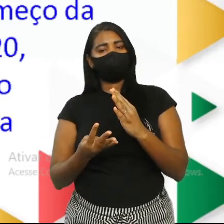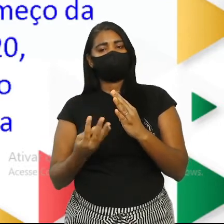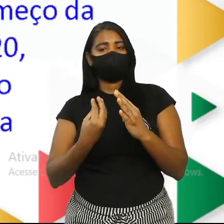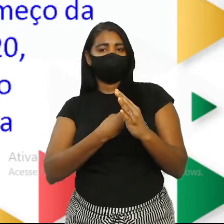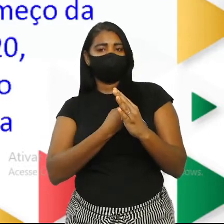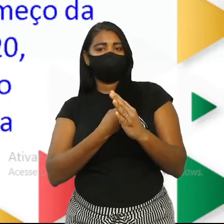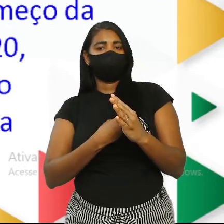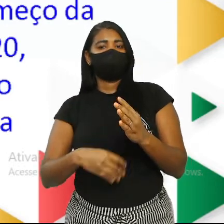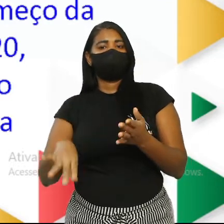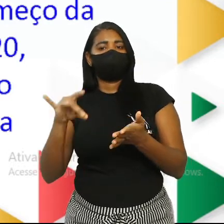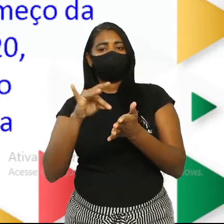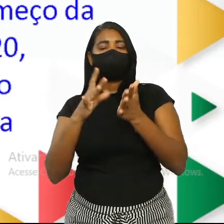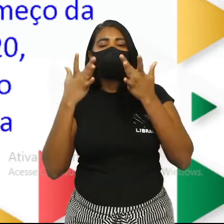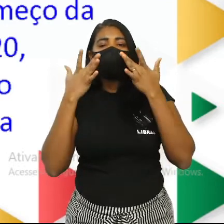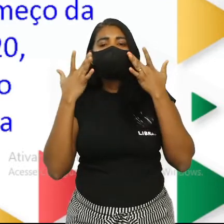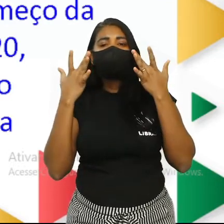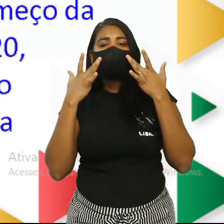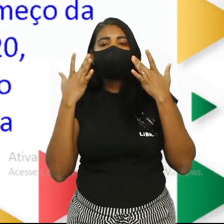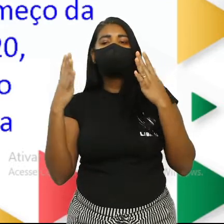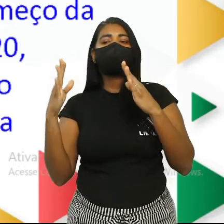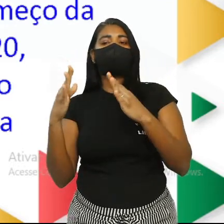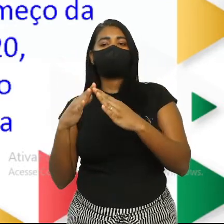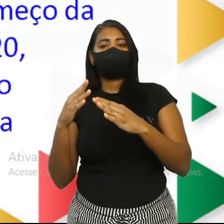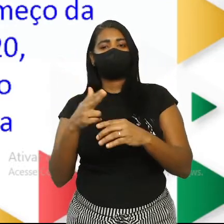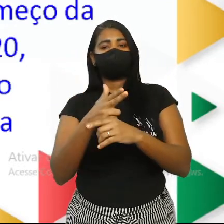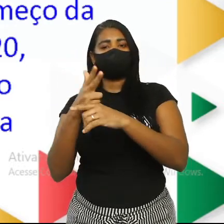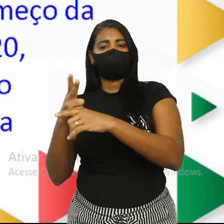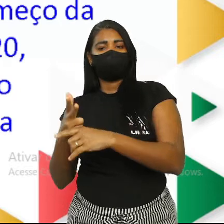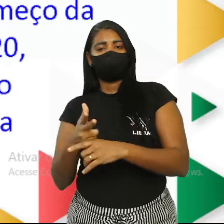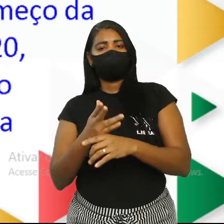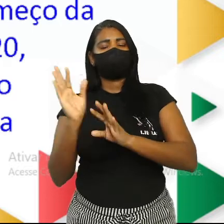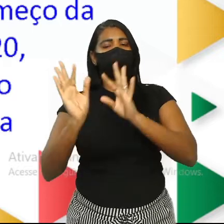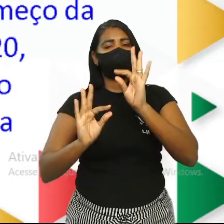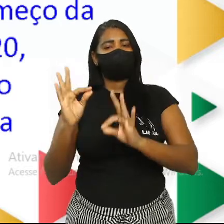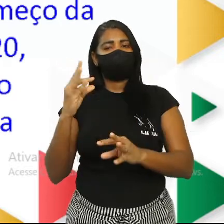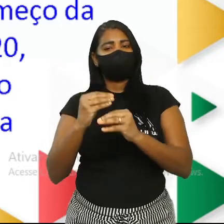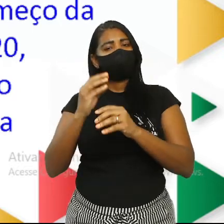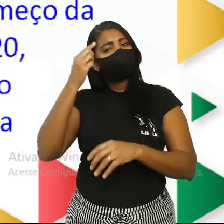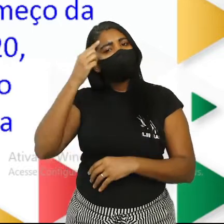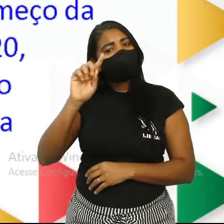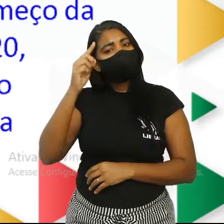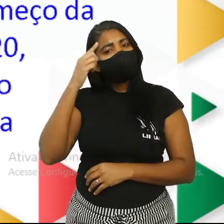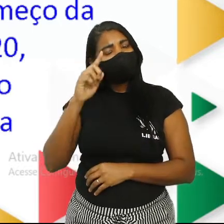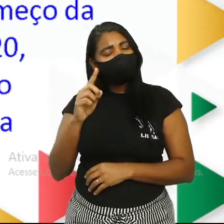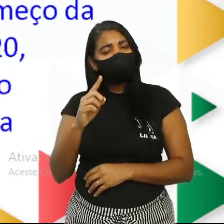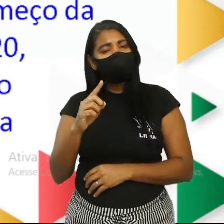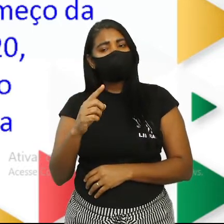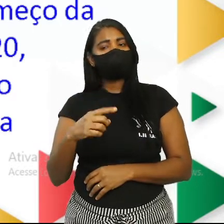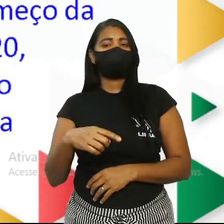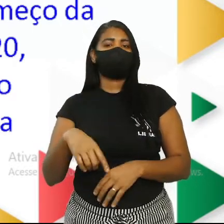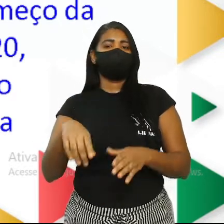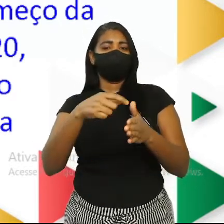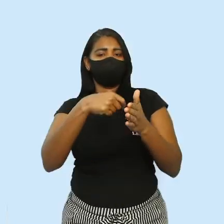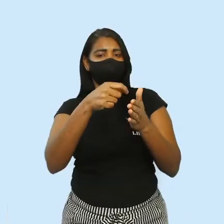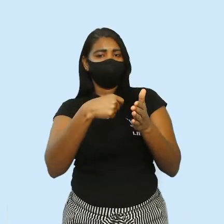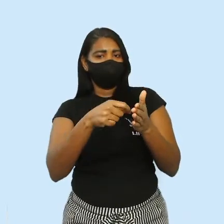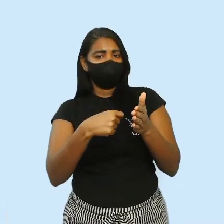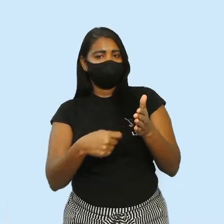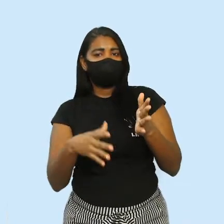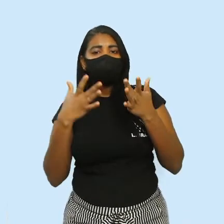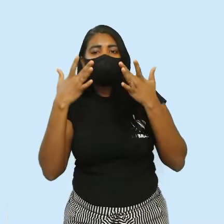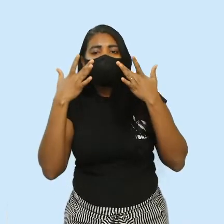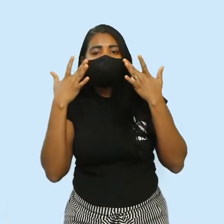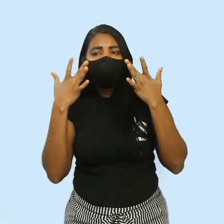sua casa. Então, ele filmou, ele gravou todos esses elementos, todo esse dia a dia, e compôs uma